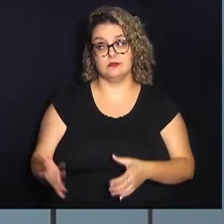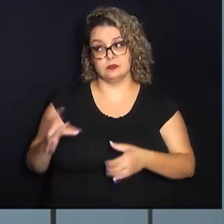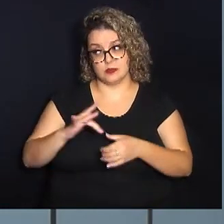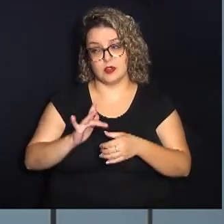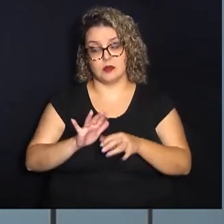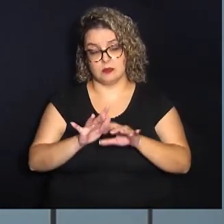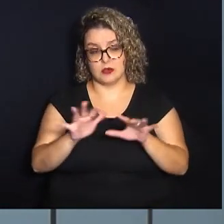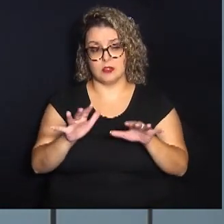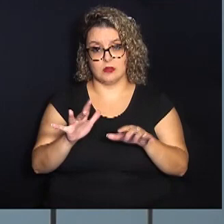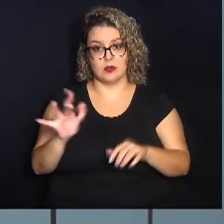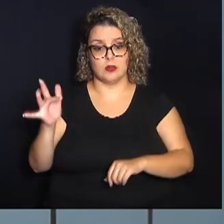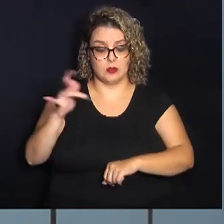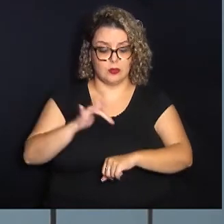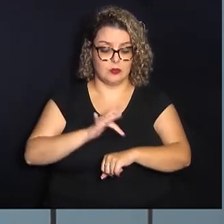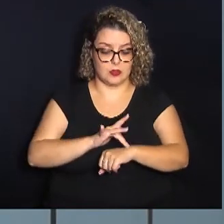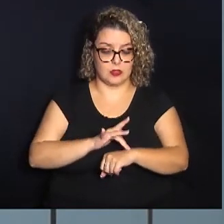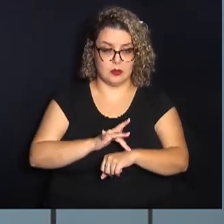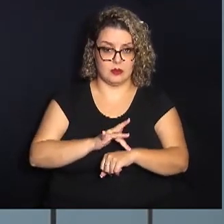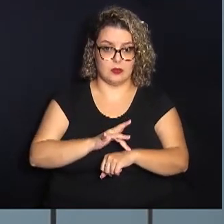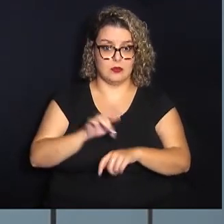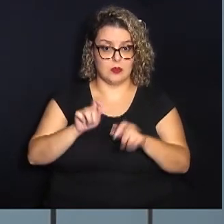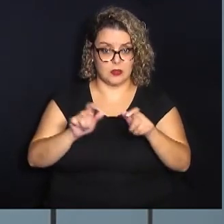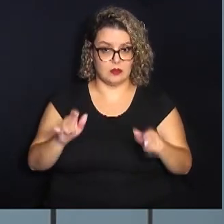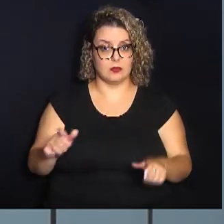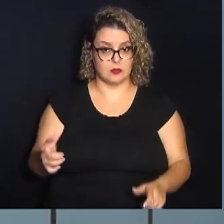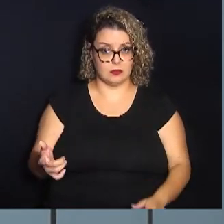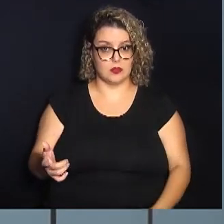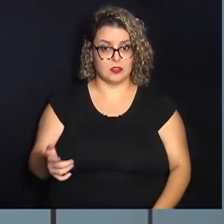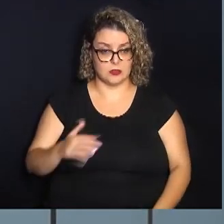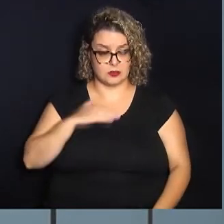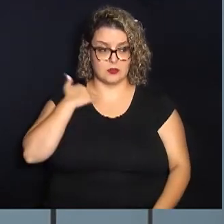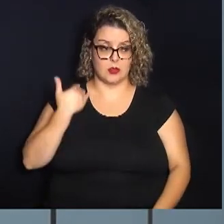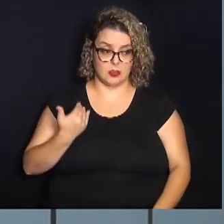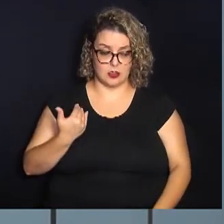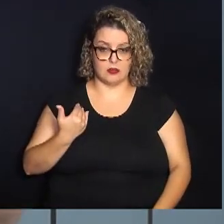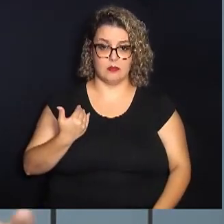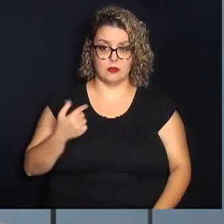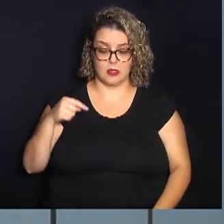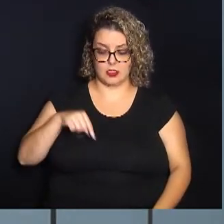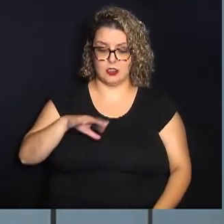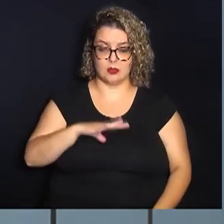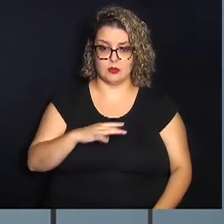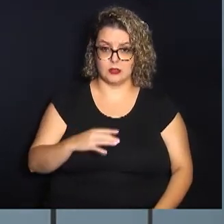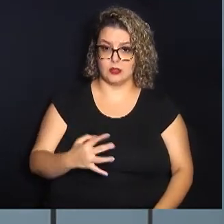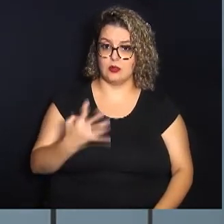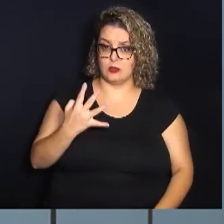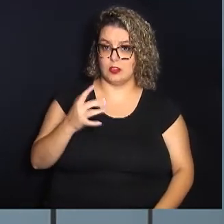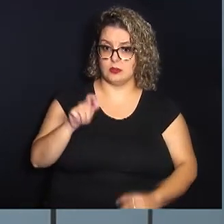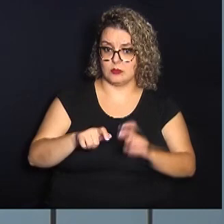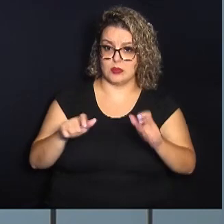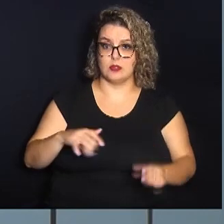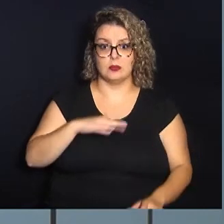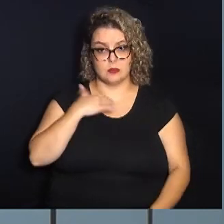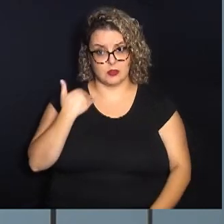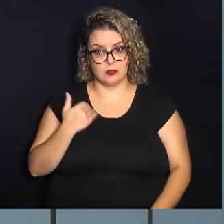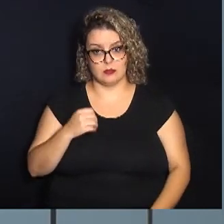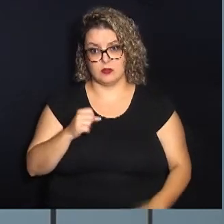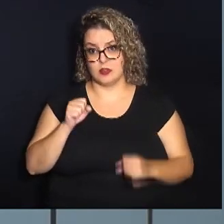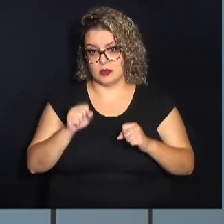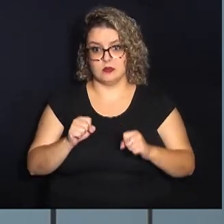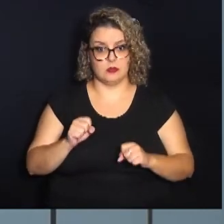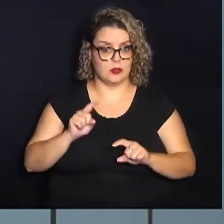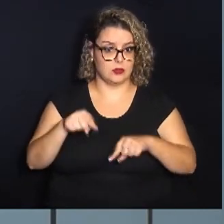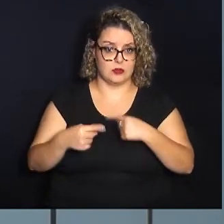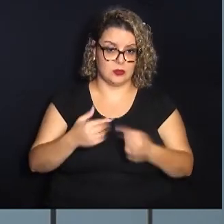Nós sabemos, já ceifaram 4 mortes aqui na nossa cidade, sim, mas pode vir a óbito outras